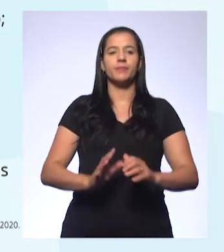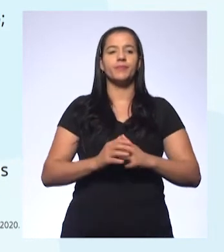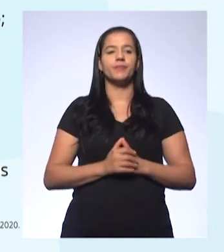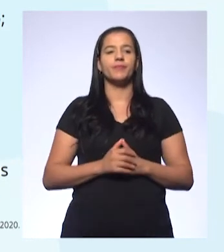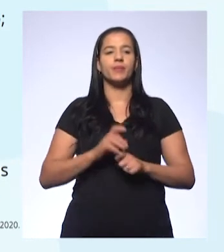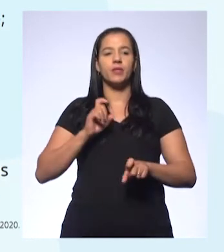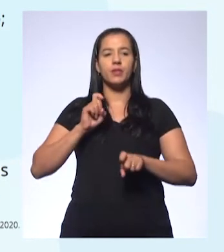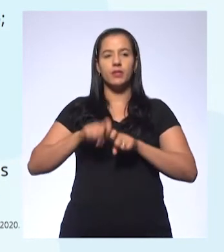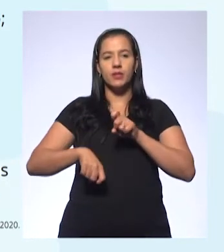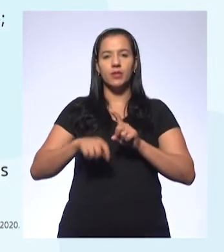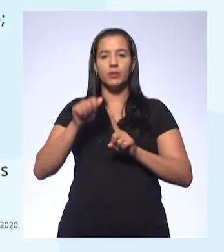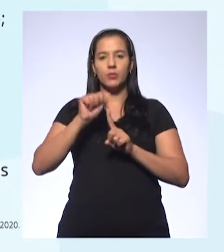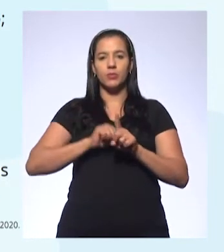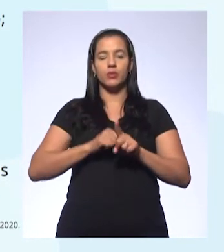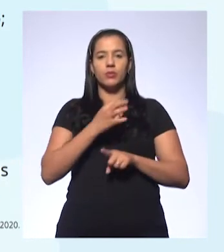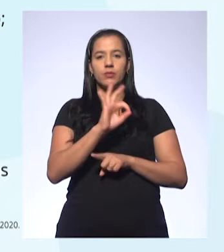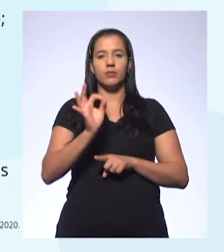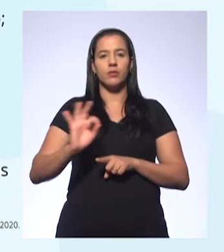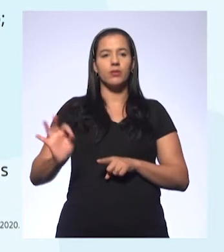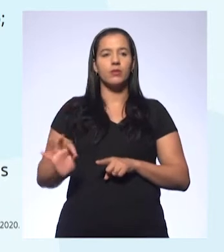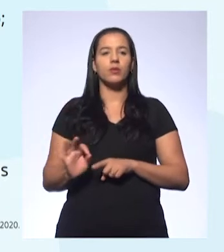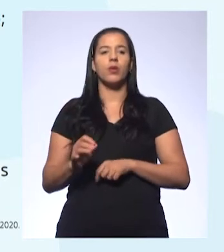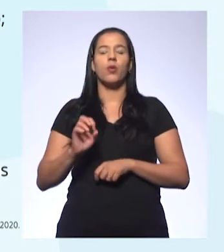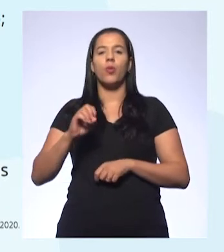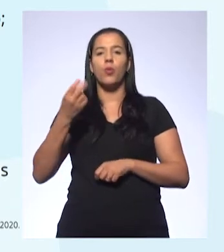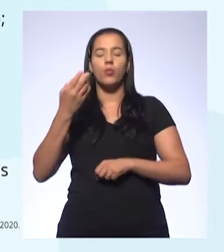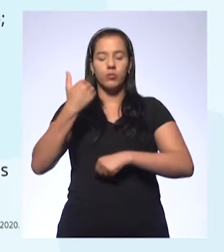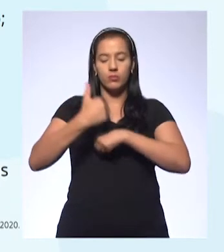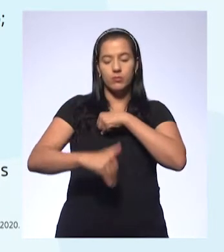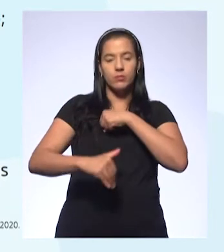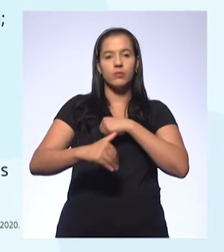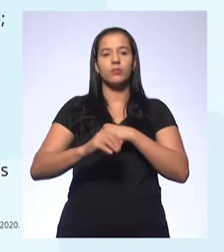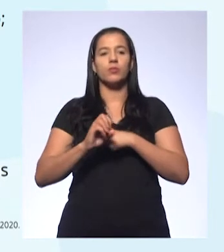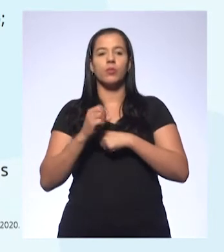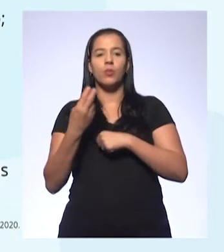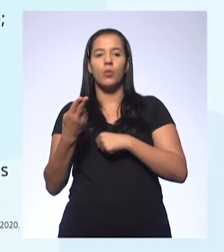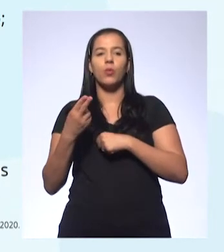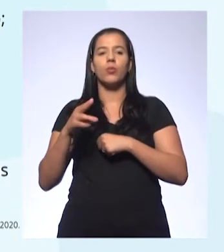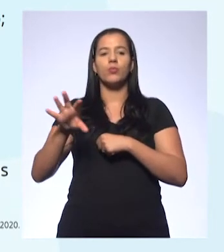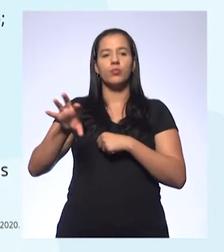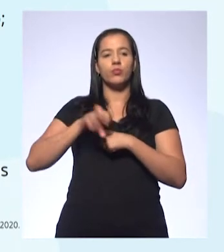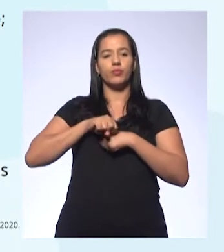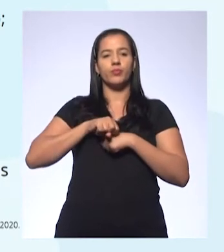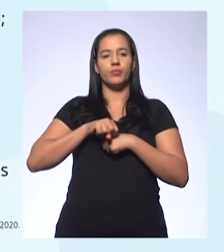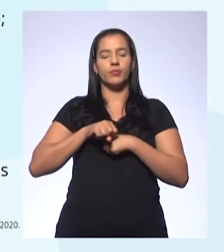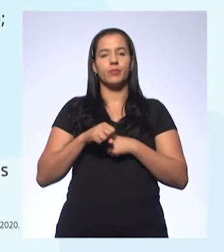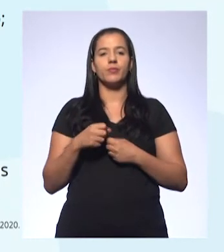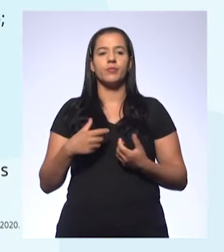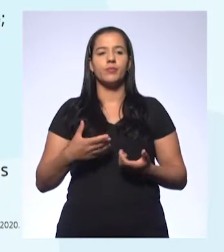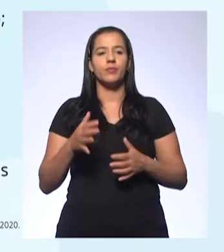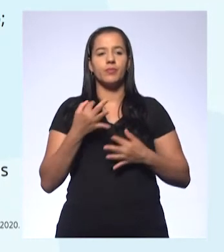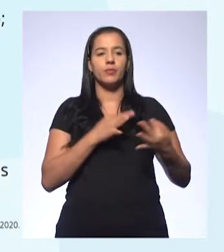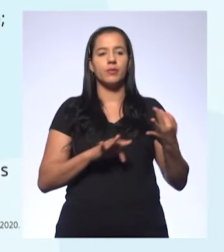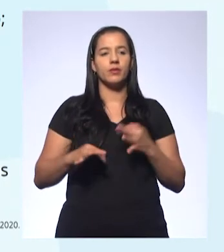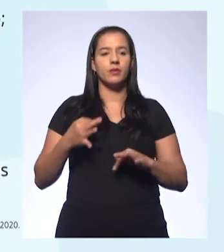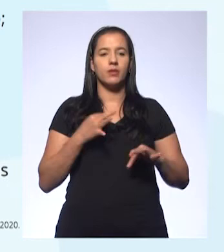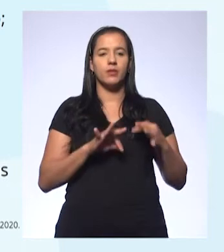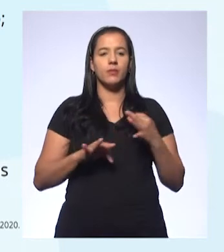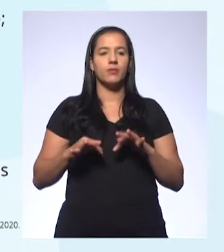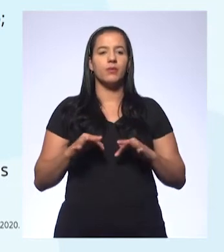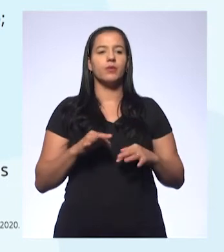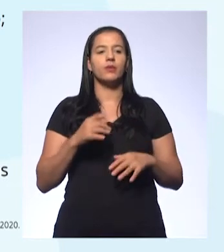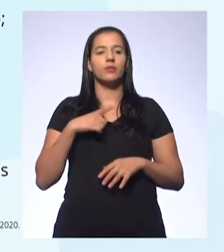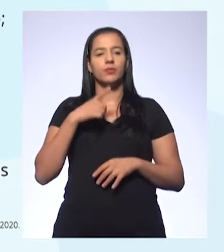Sexo desprotegido. Injeções ou feridas provocadas por material contaminado. Tratamento com derivados de